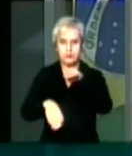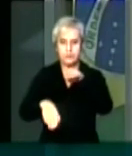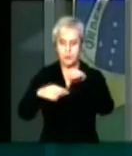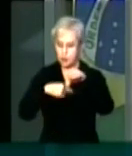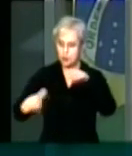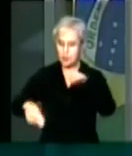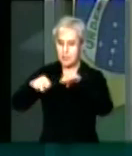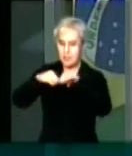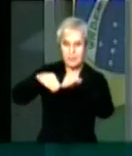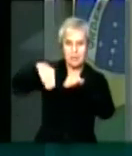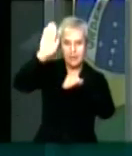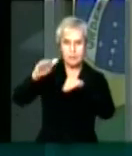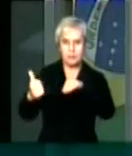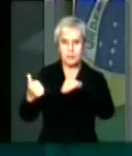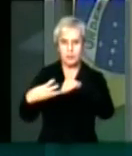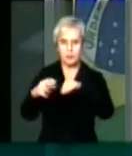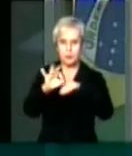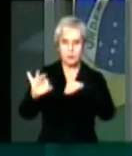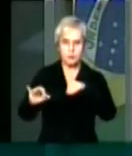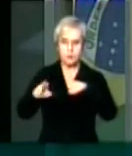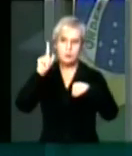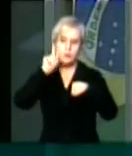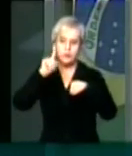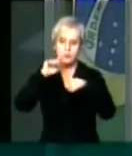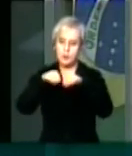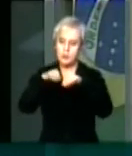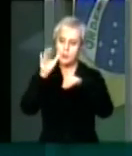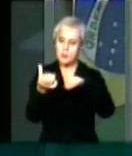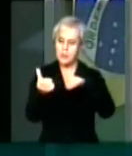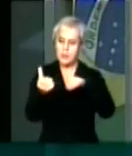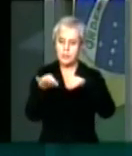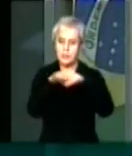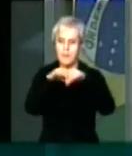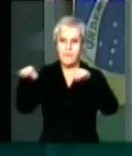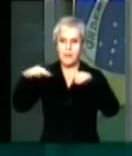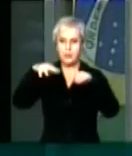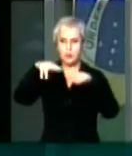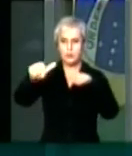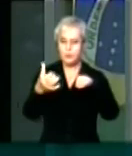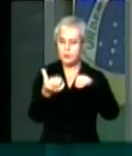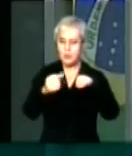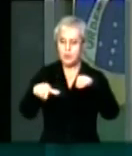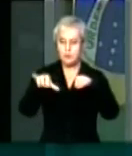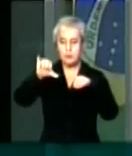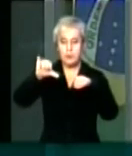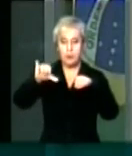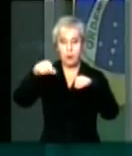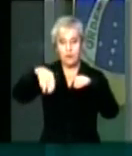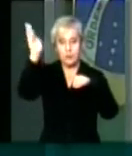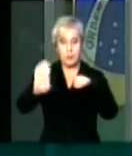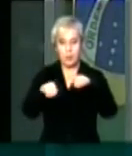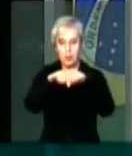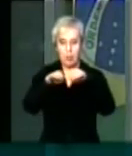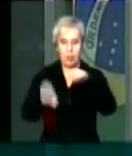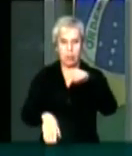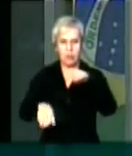cresce 14%, os Estados Unidos 6%, a média do mundo 6,9%, e a presidente da República tem